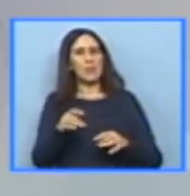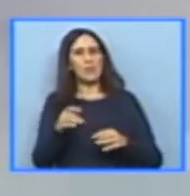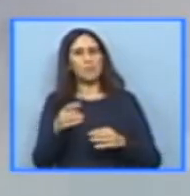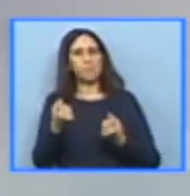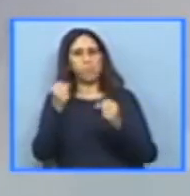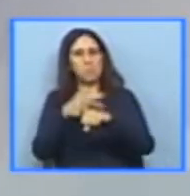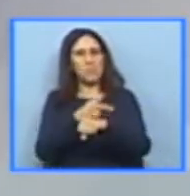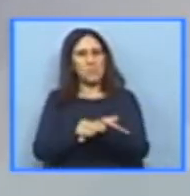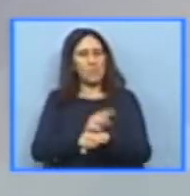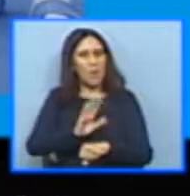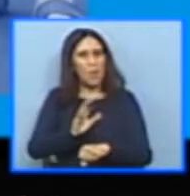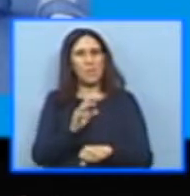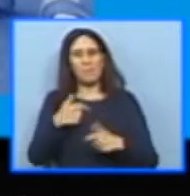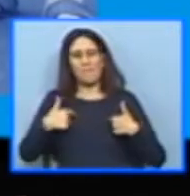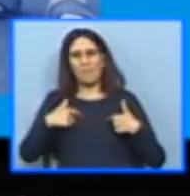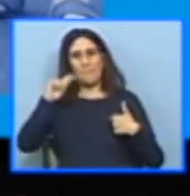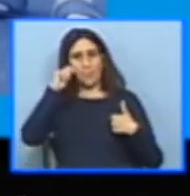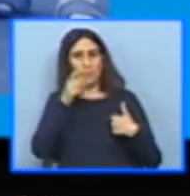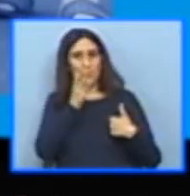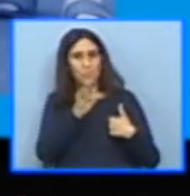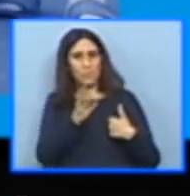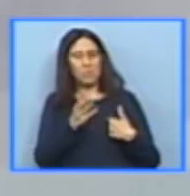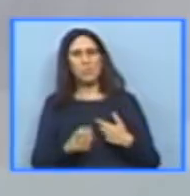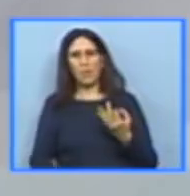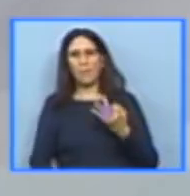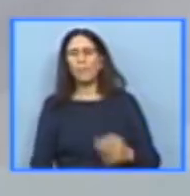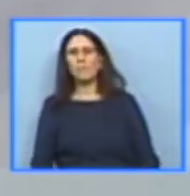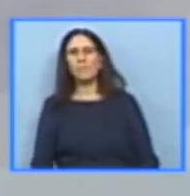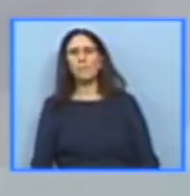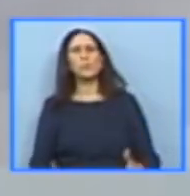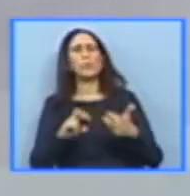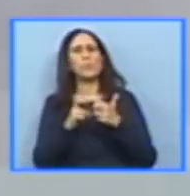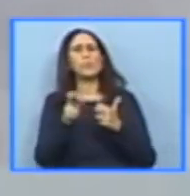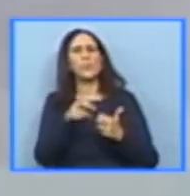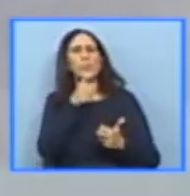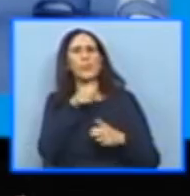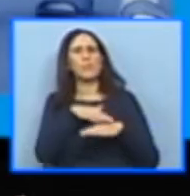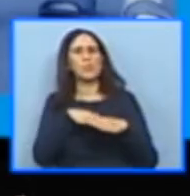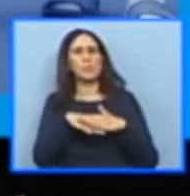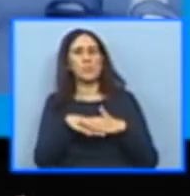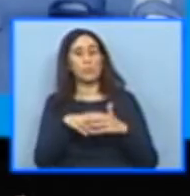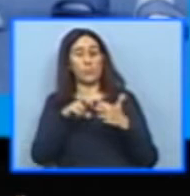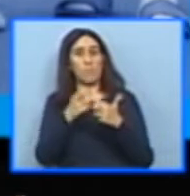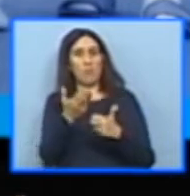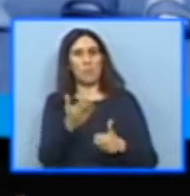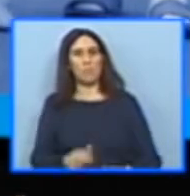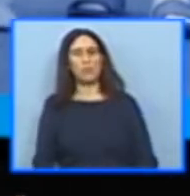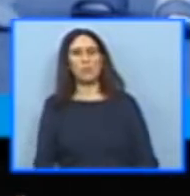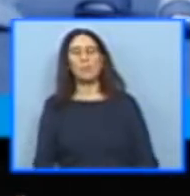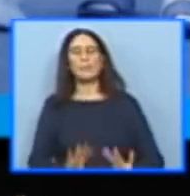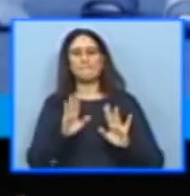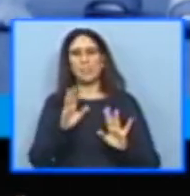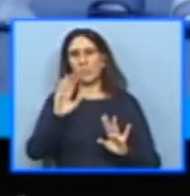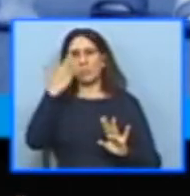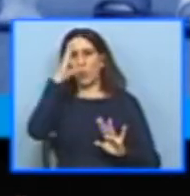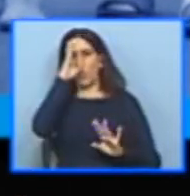até automutilações, etc., como referiu? Agora, quando existem os problemas, o que fazer? É assim, primeiro ouvir a